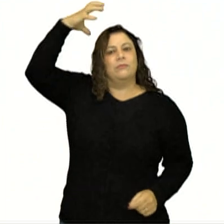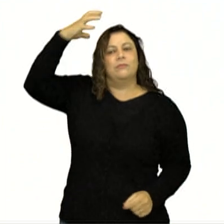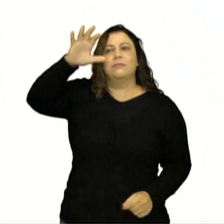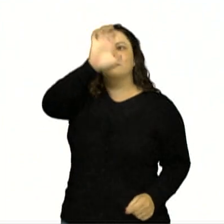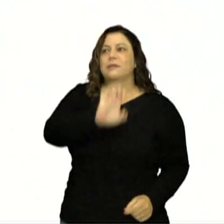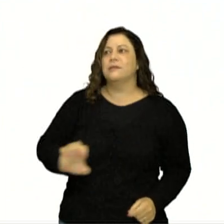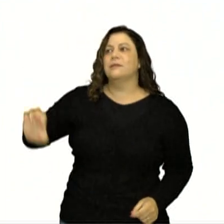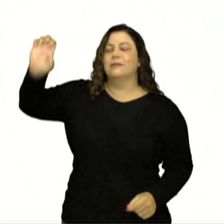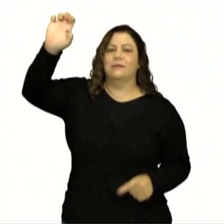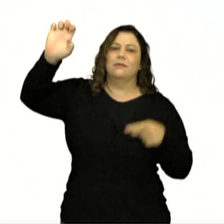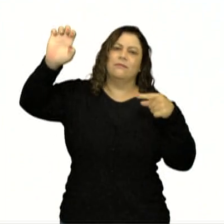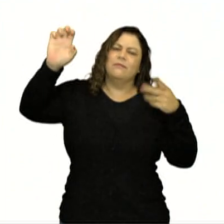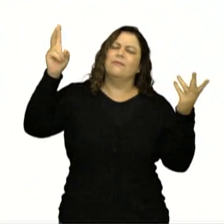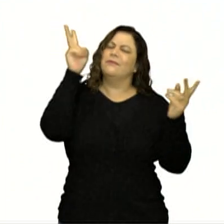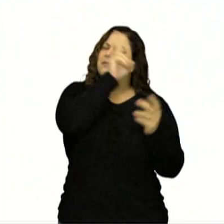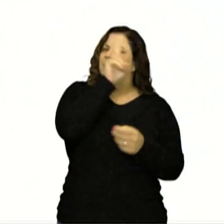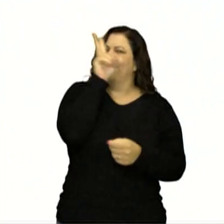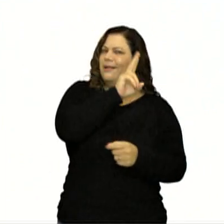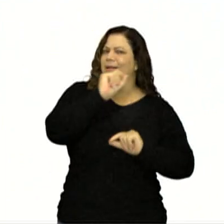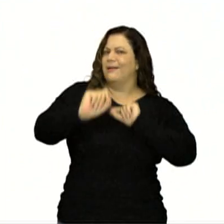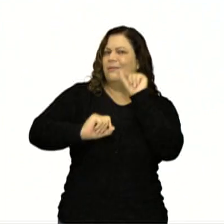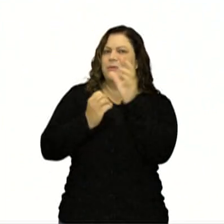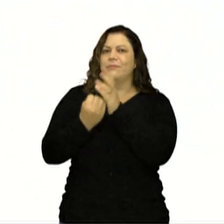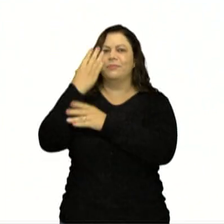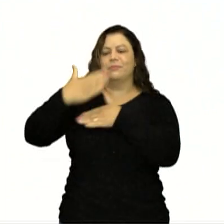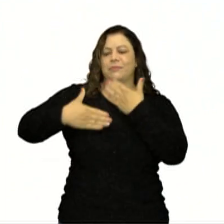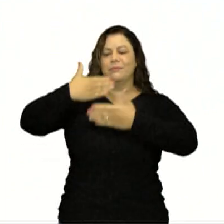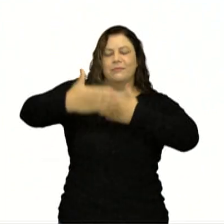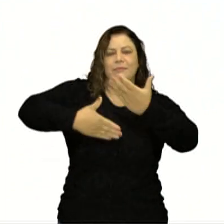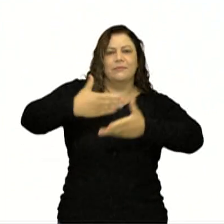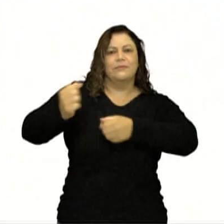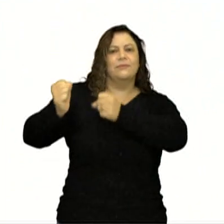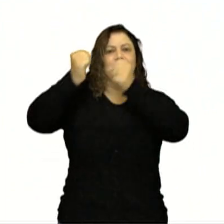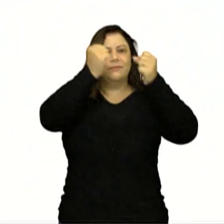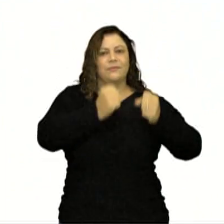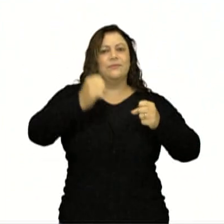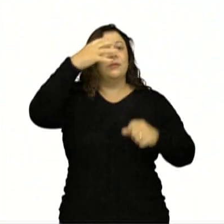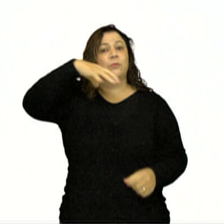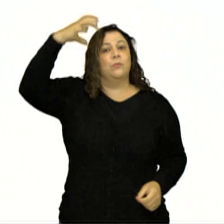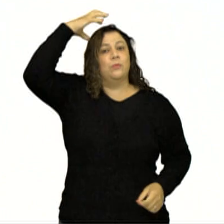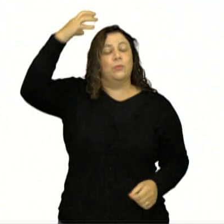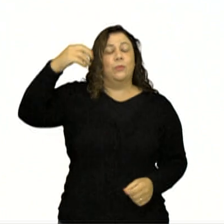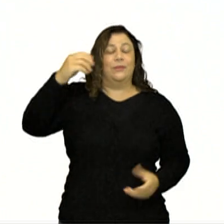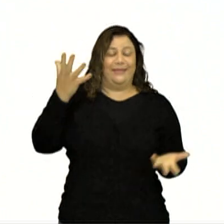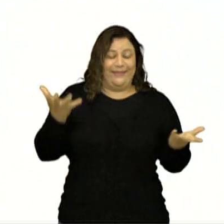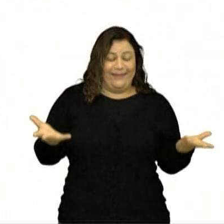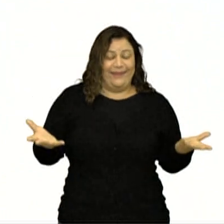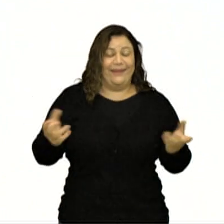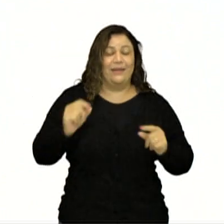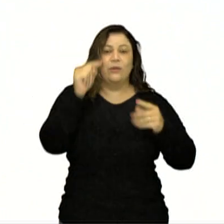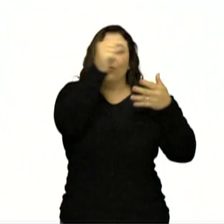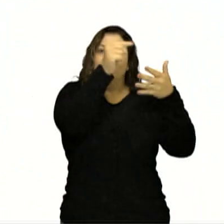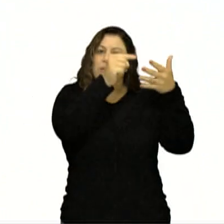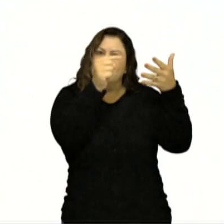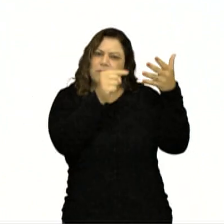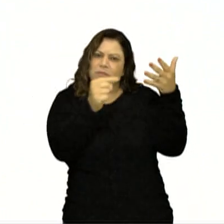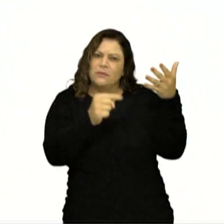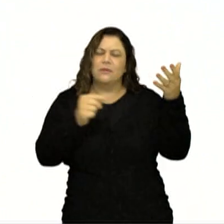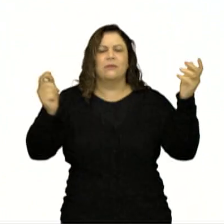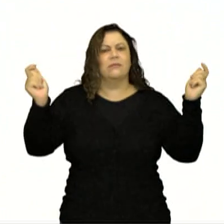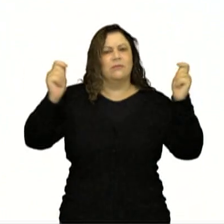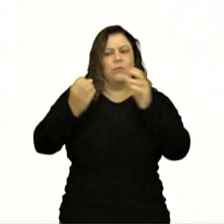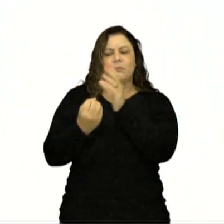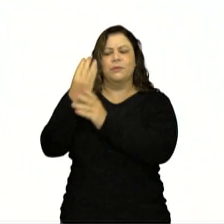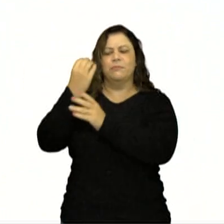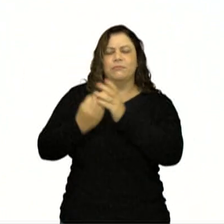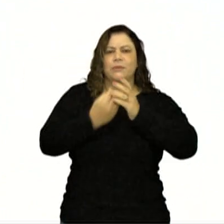europeias. Tá? Você lembra como ocorreu o fortalecimento do poder real? Você lembra quais fatores levaram à